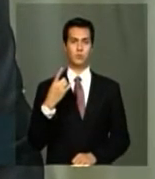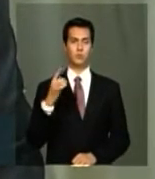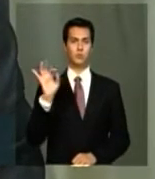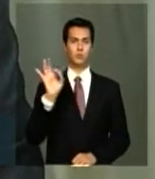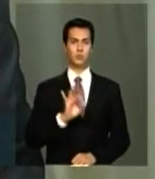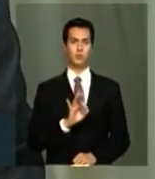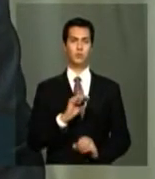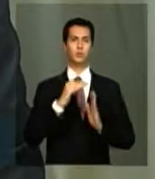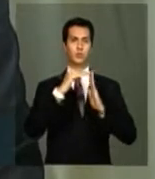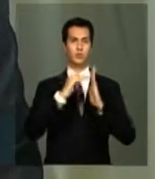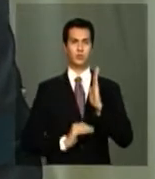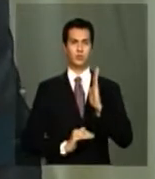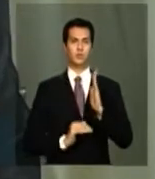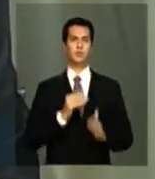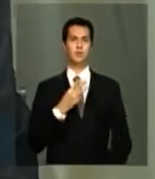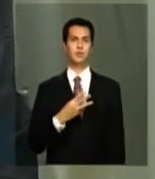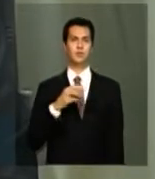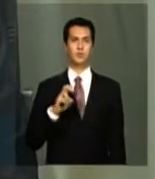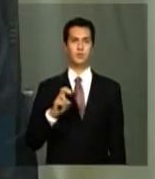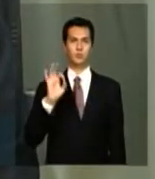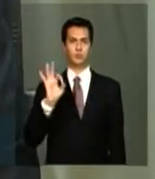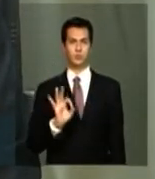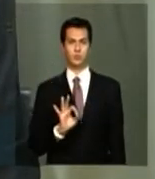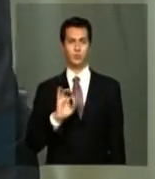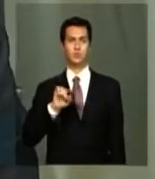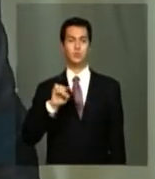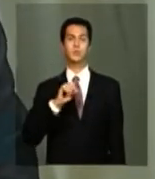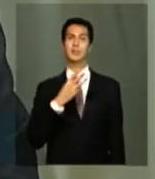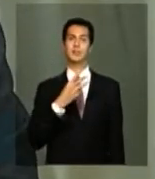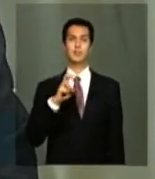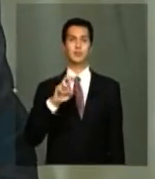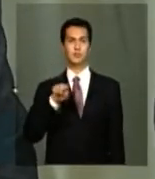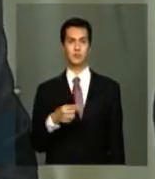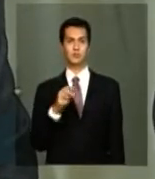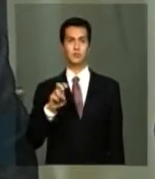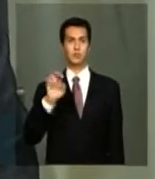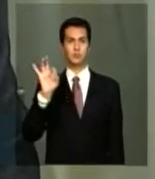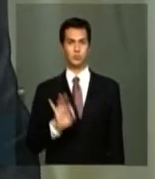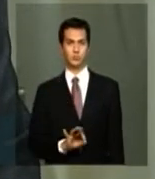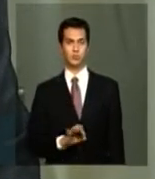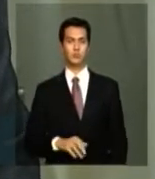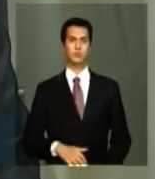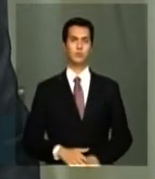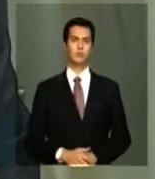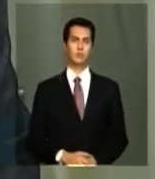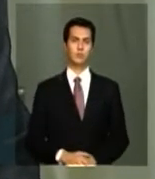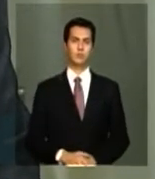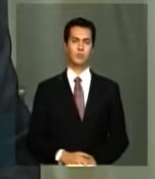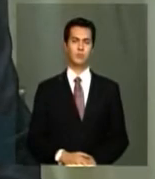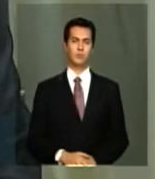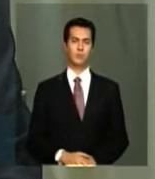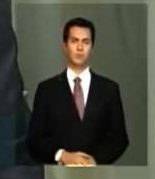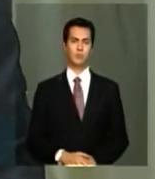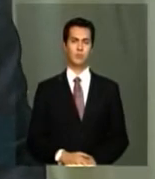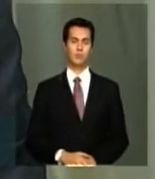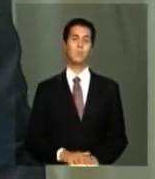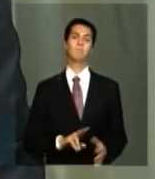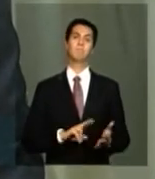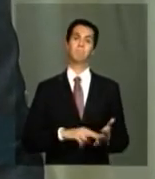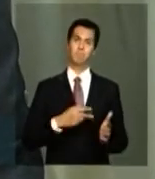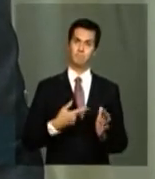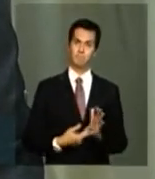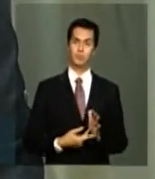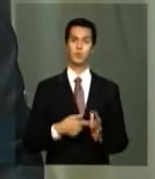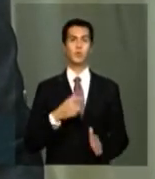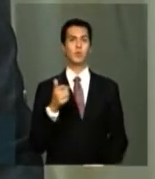41 35 E5 ou seja ou seja é